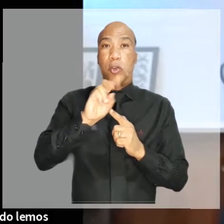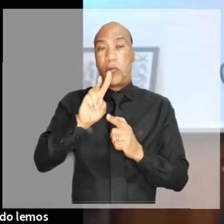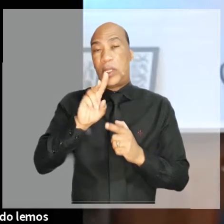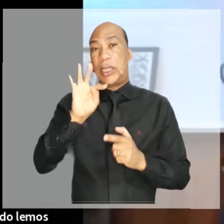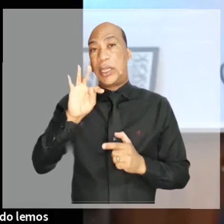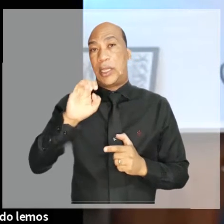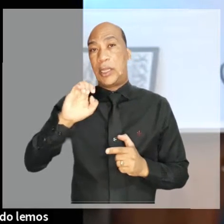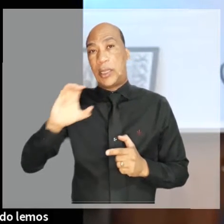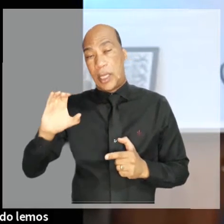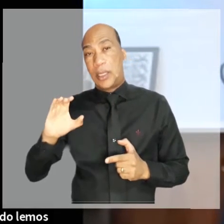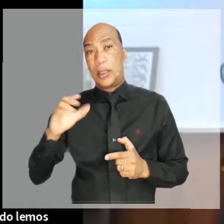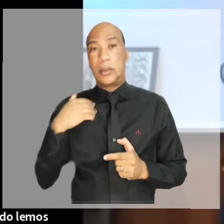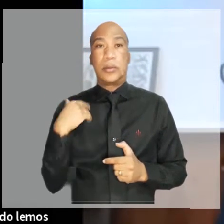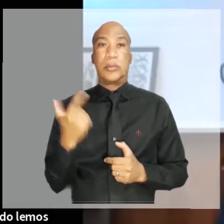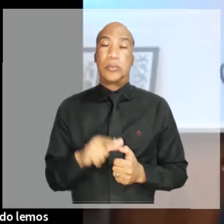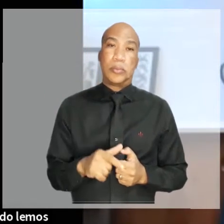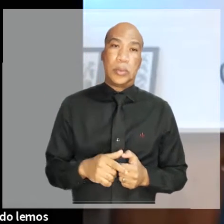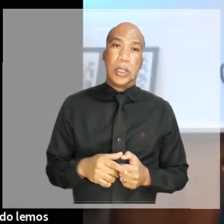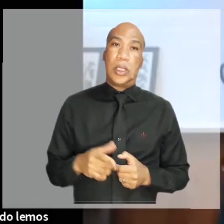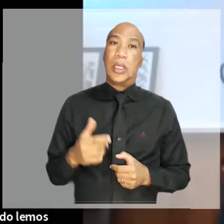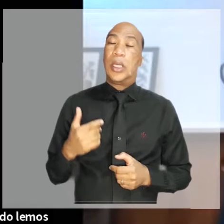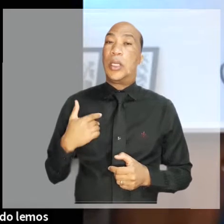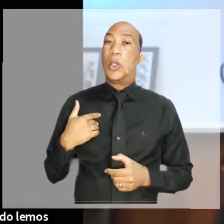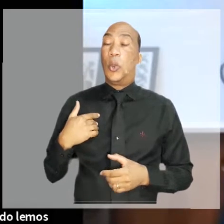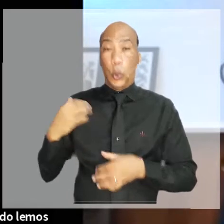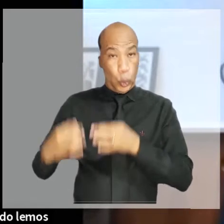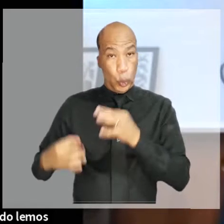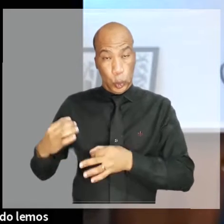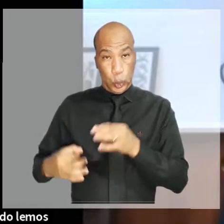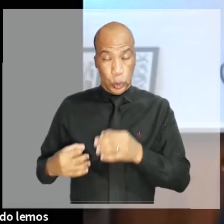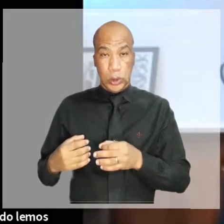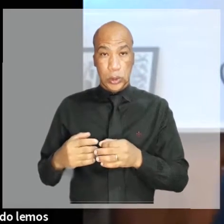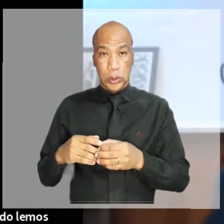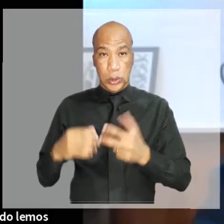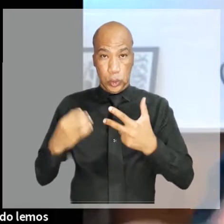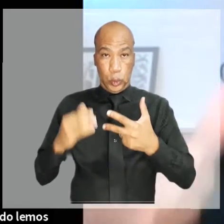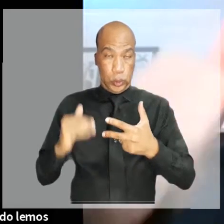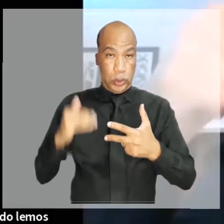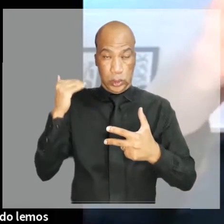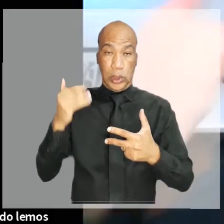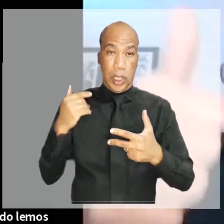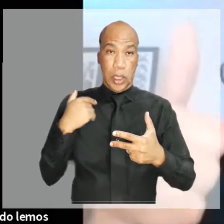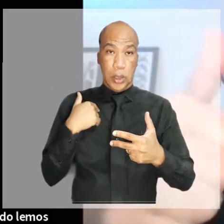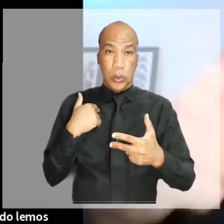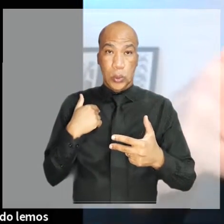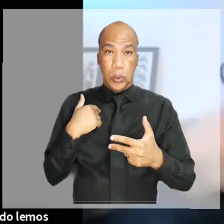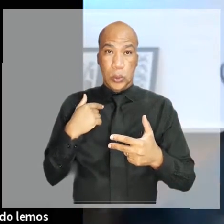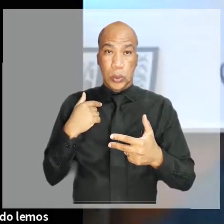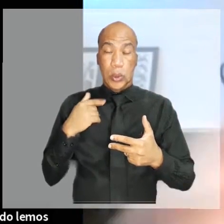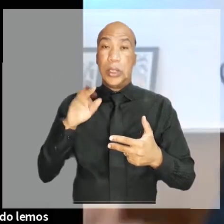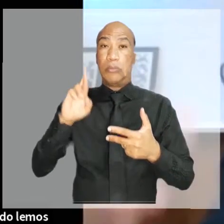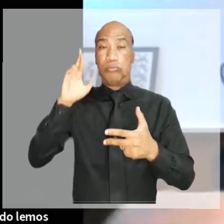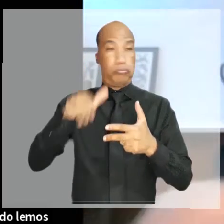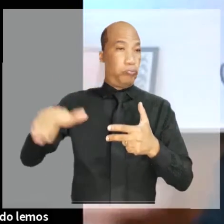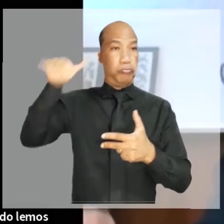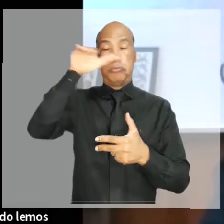gente falou aqui, o Judiciário, na minha visão, está liderando muitos desses processos, mas quando a gente